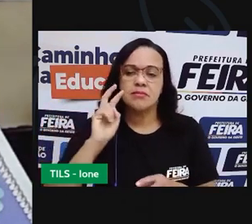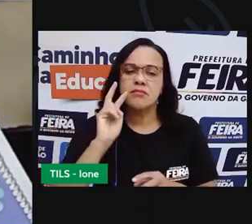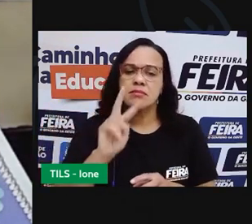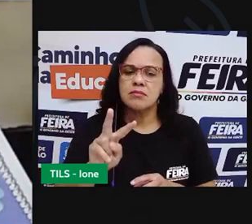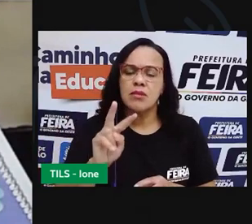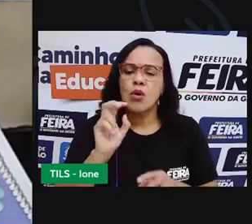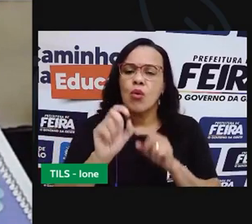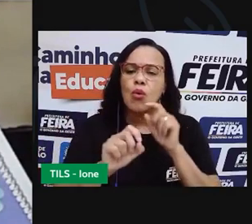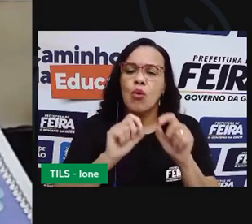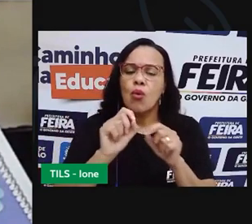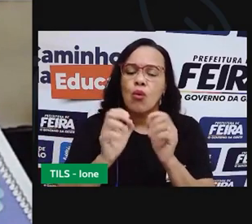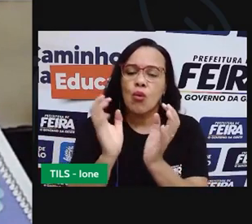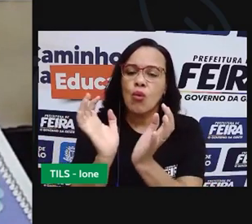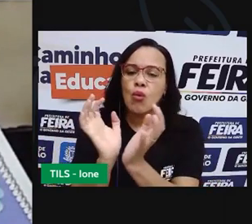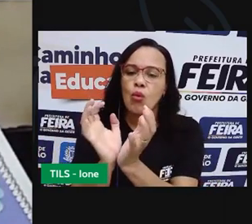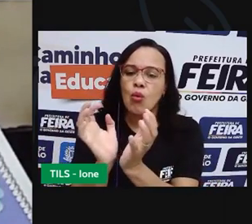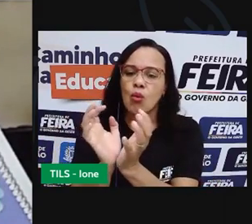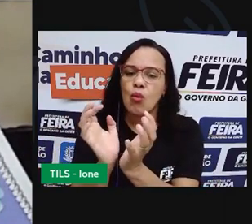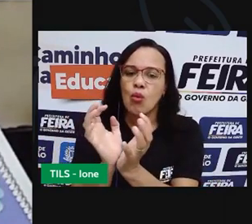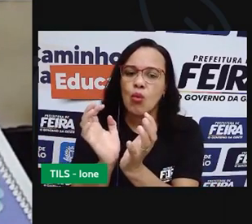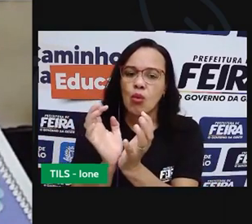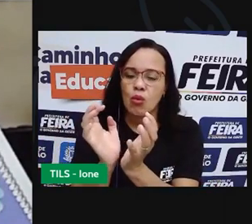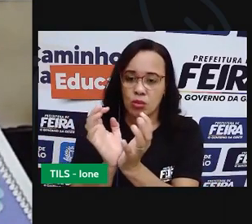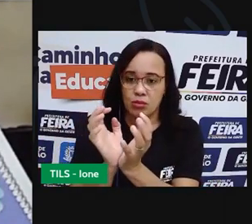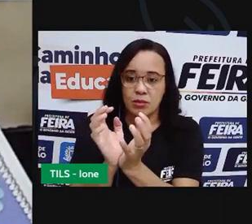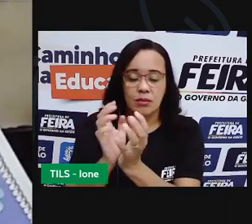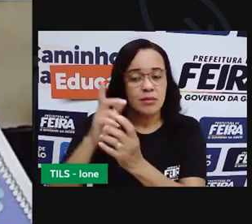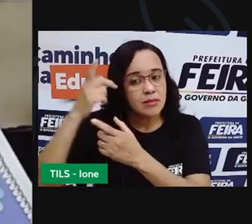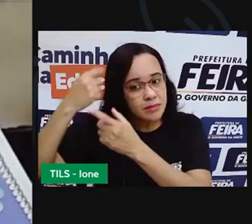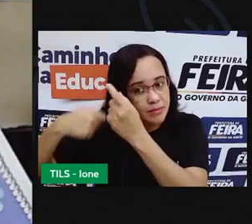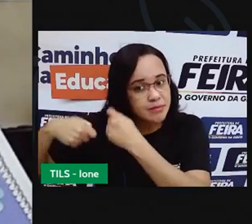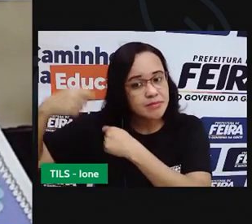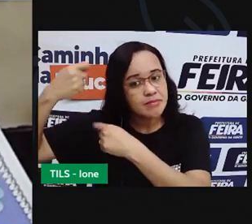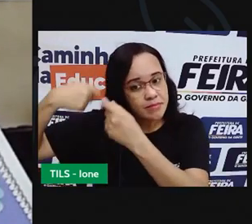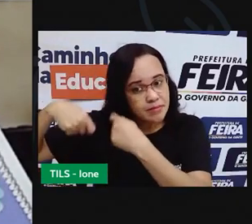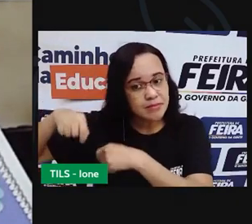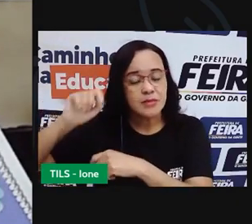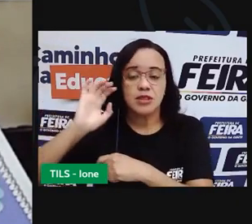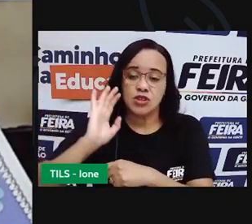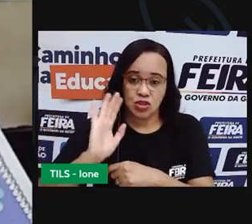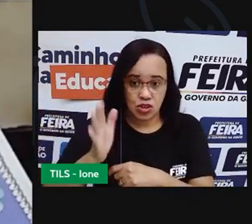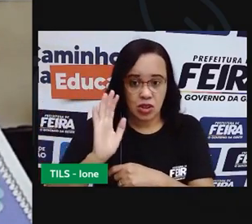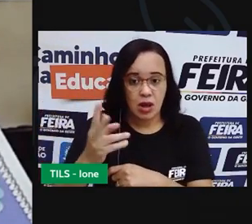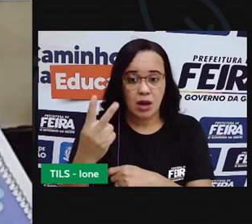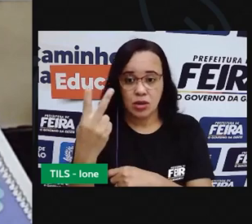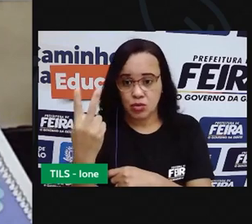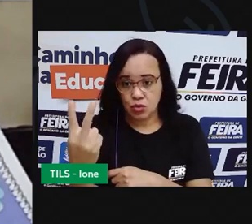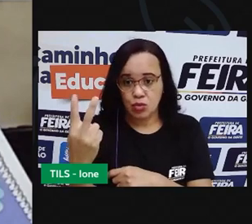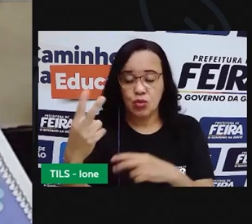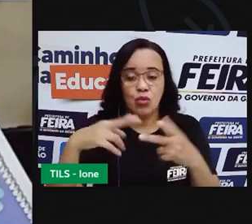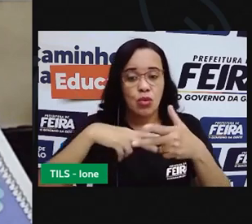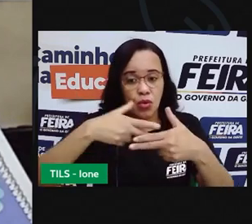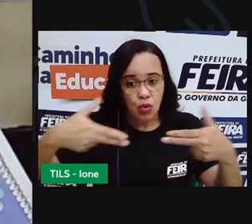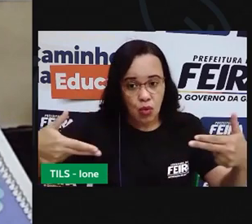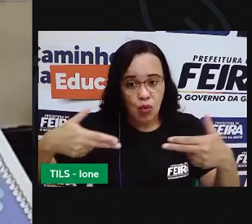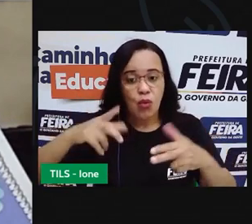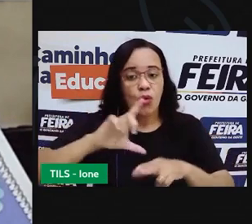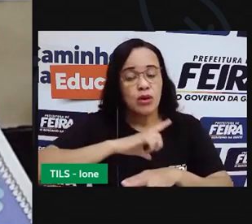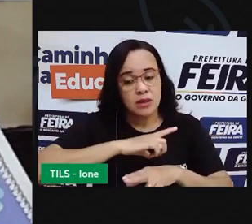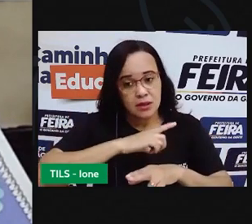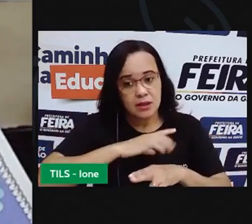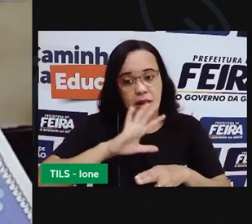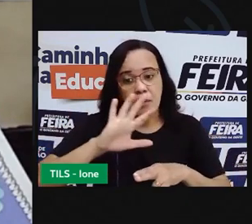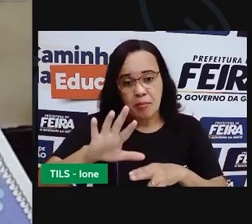eu tenho um grupo, que é o grupo das escovas de cabelo. Eu tenho dois objetos que têm a mesma